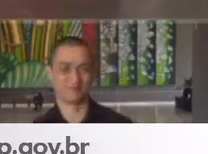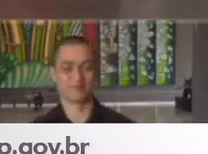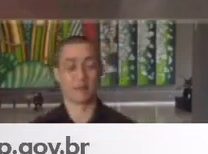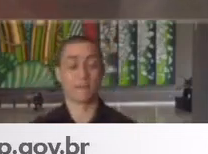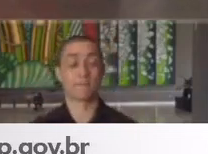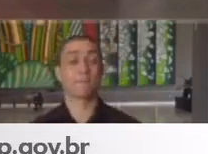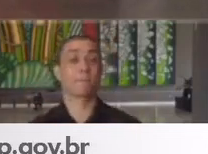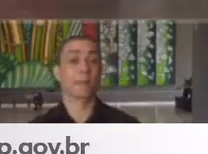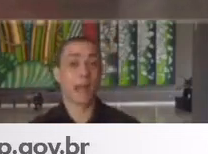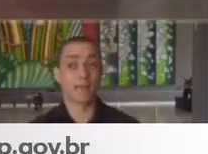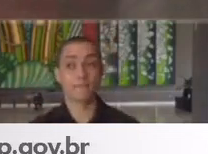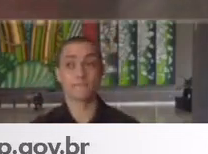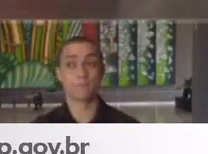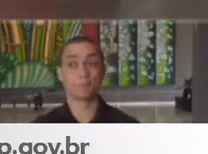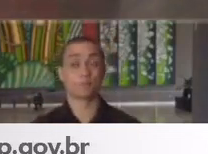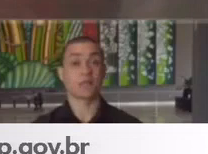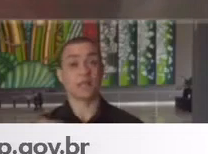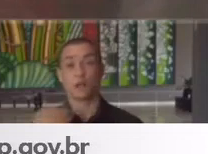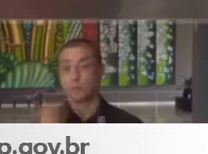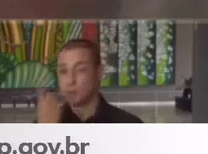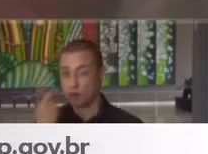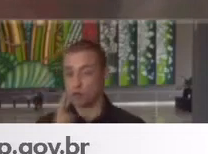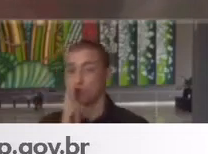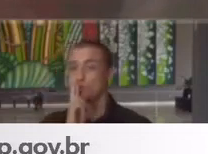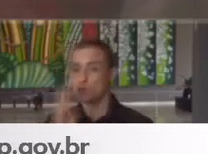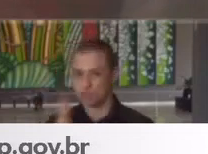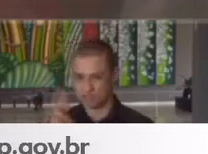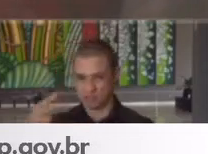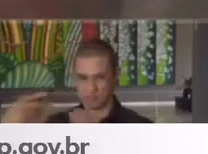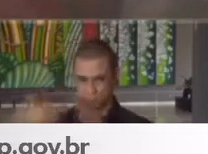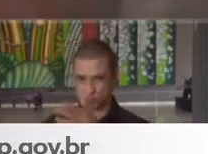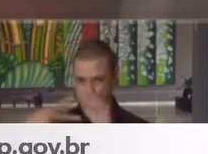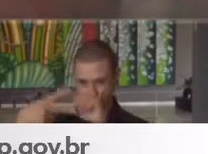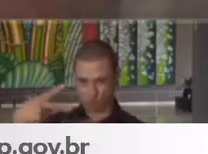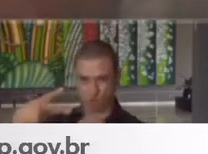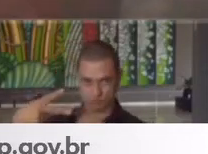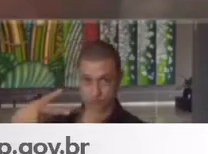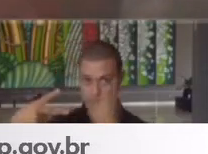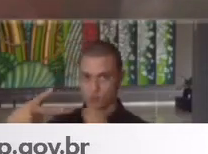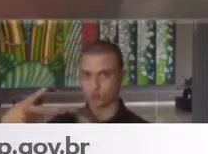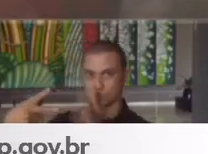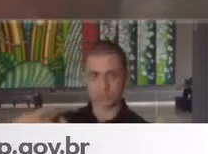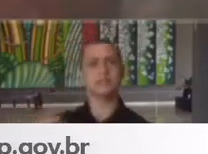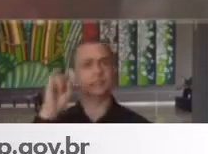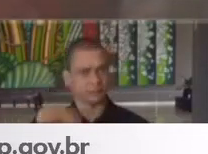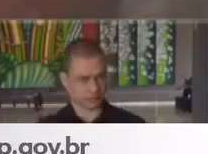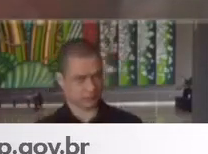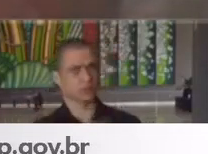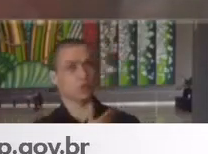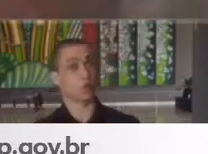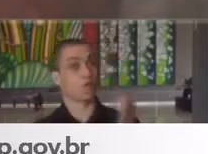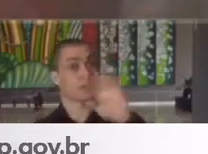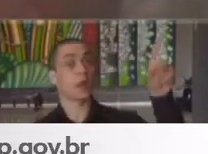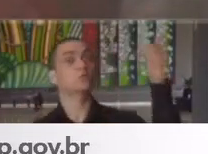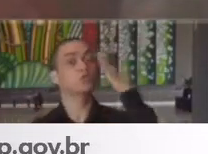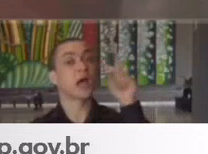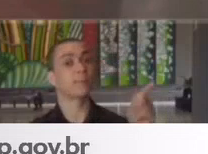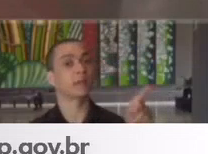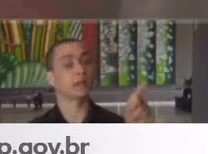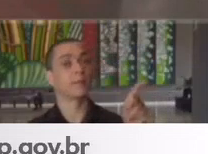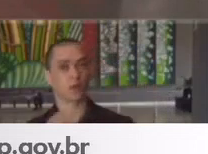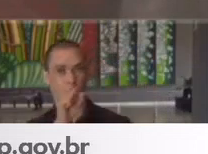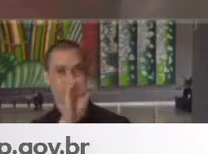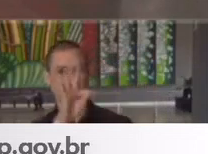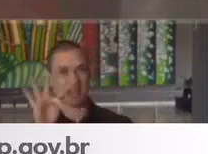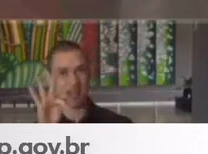eu começo respondendo pelo segundo tema. Sim, o governo federal sabe disso, até porque o Supremo Tribunal Federal já comunicou